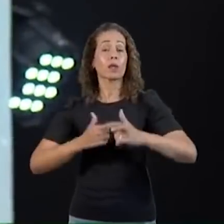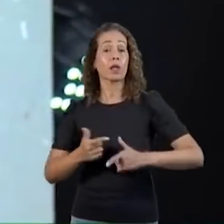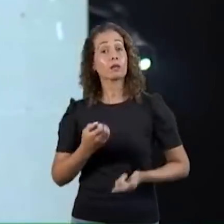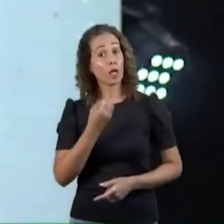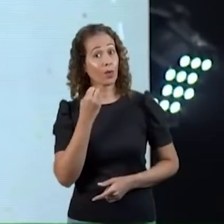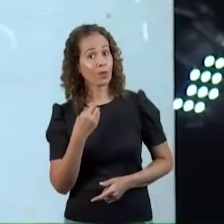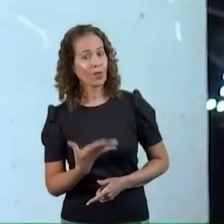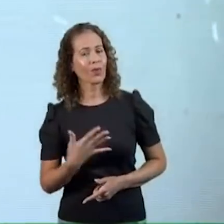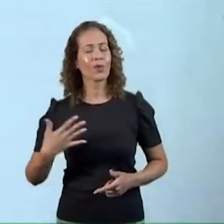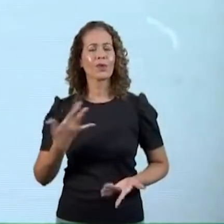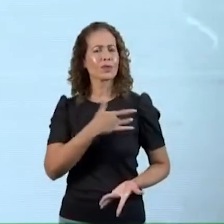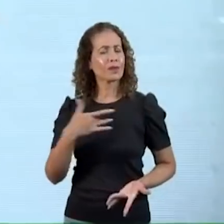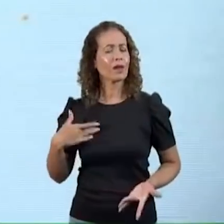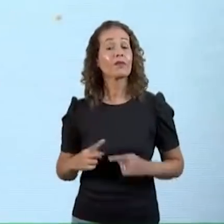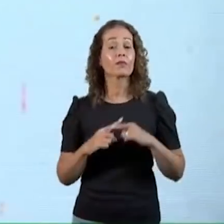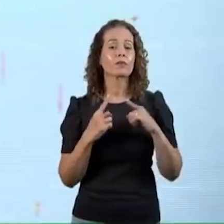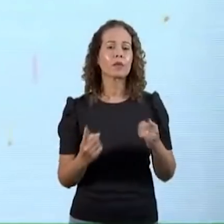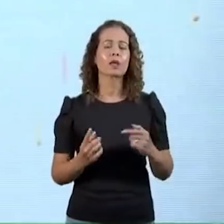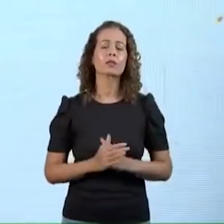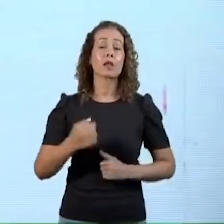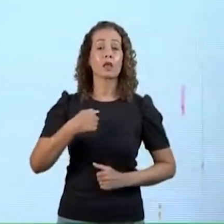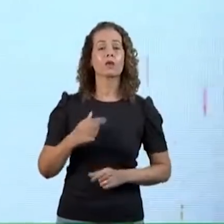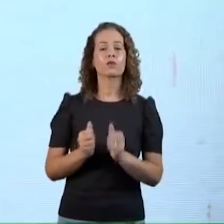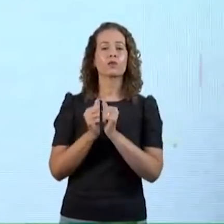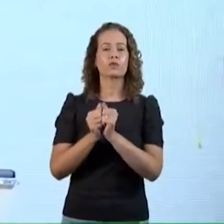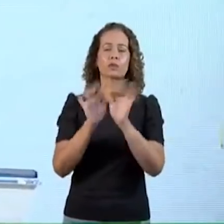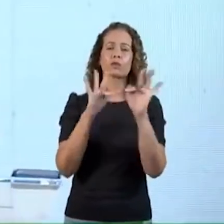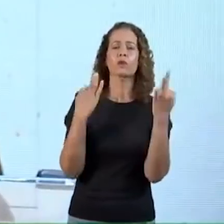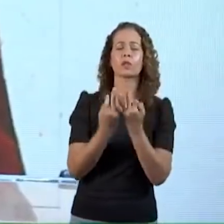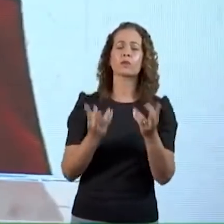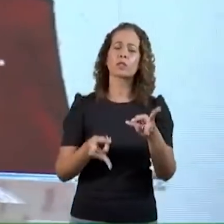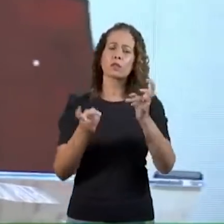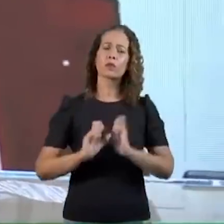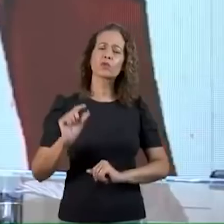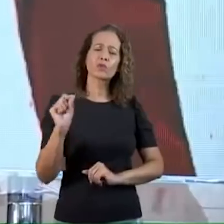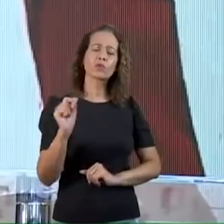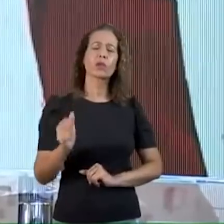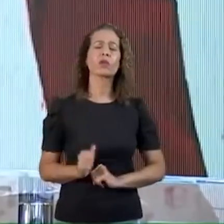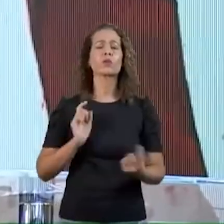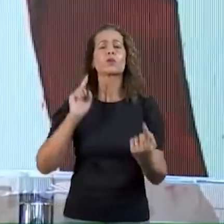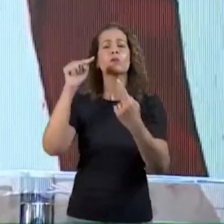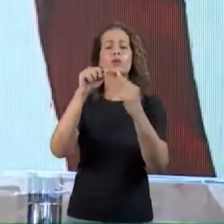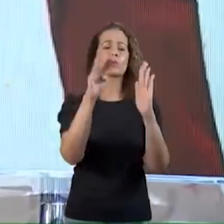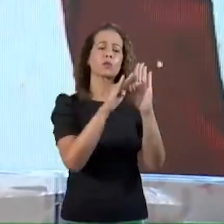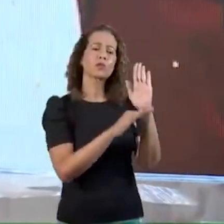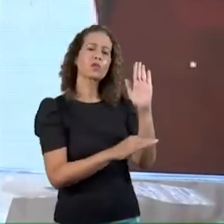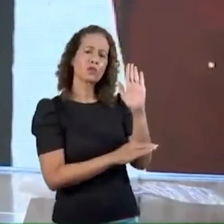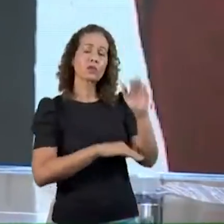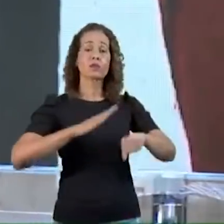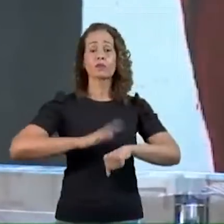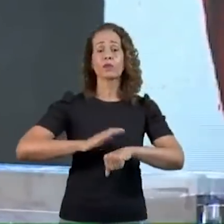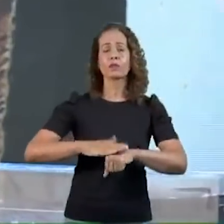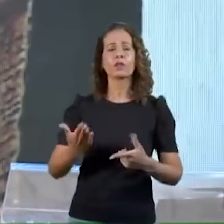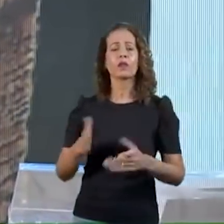bom. Mas com o tempo, eu e a minha família começamos a perceber que os alvos que a gente fazia, teve anos, gente, deu e